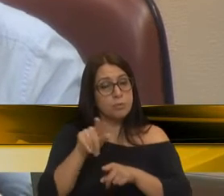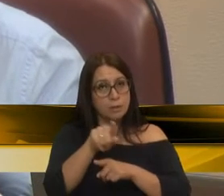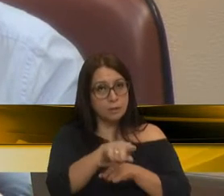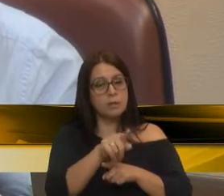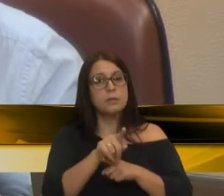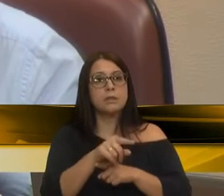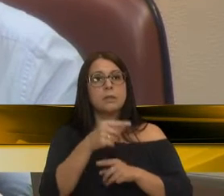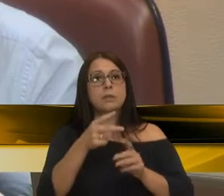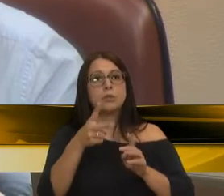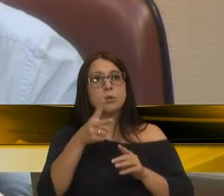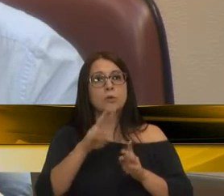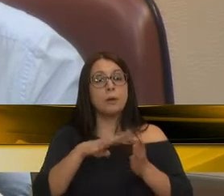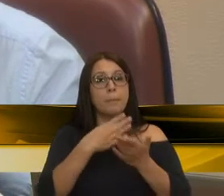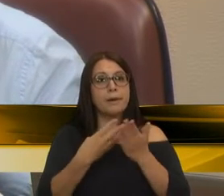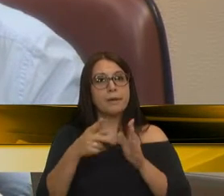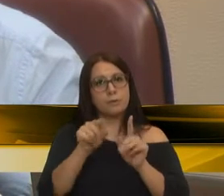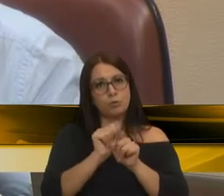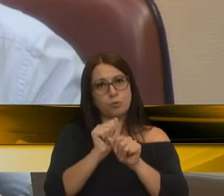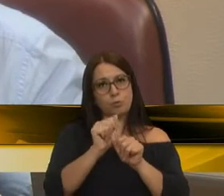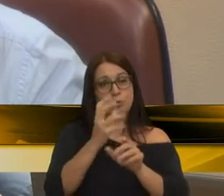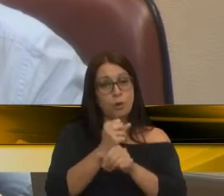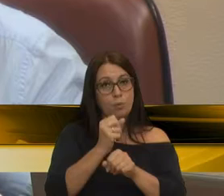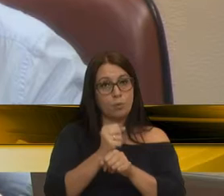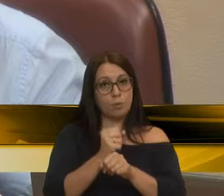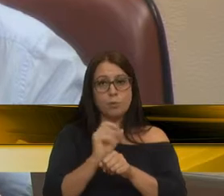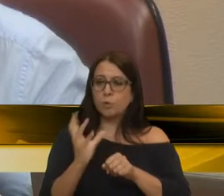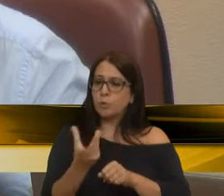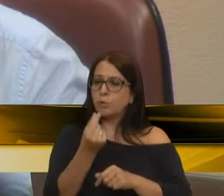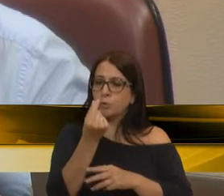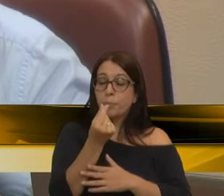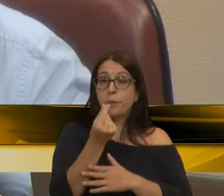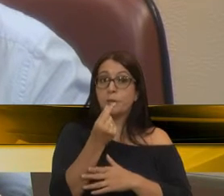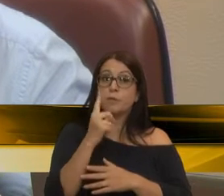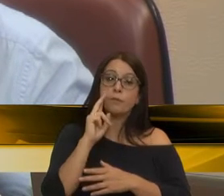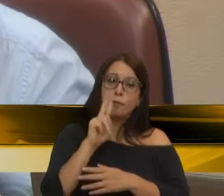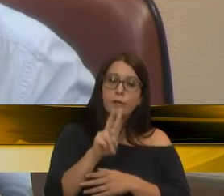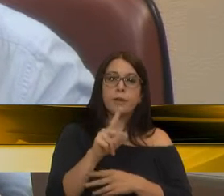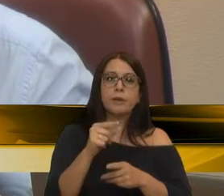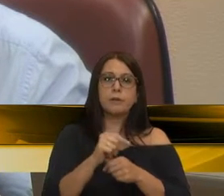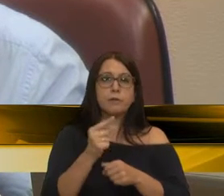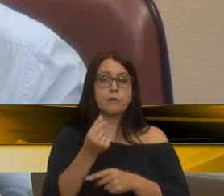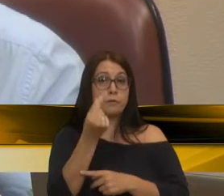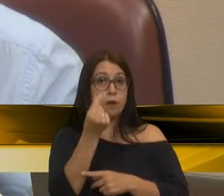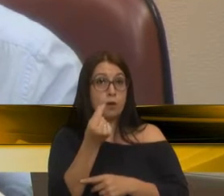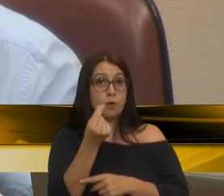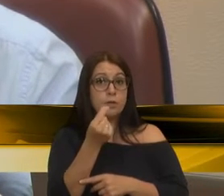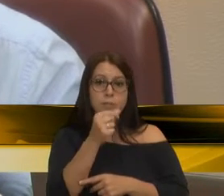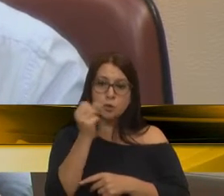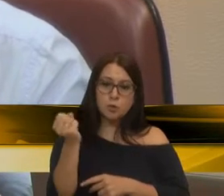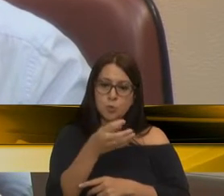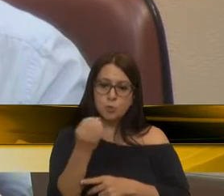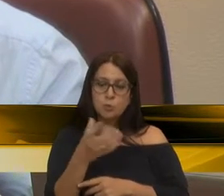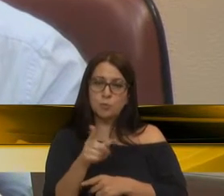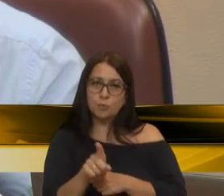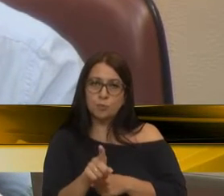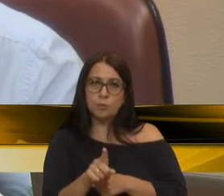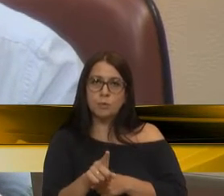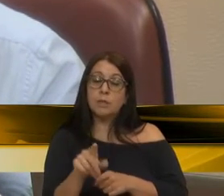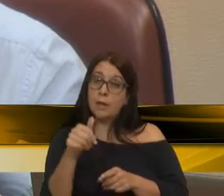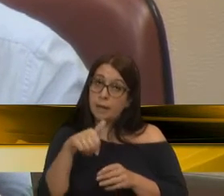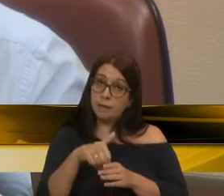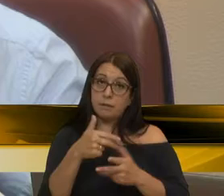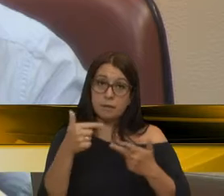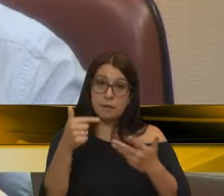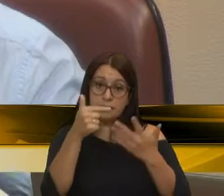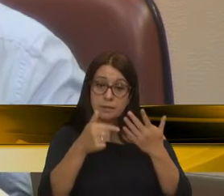que todos os preços dos insumos foram verificados e tiveram seus valores atualizados dentre estes